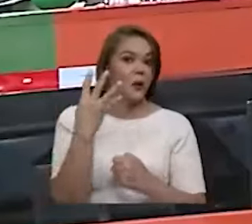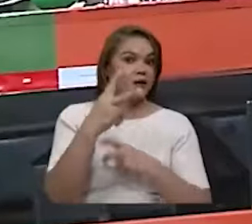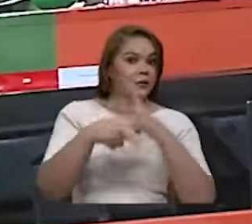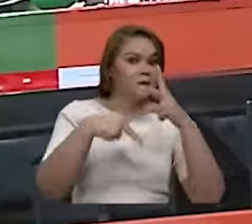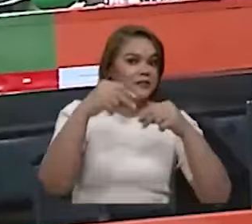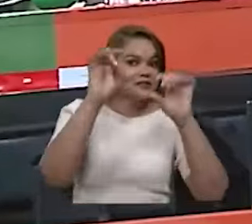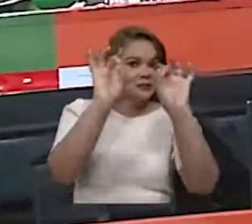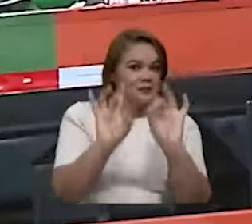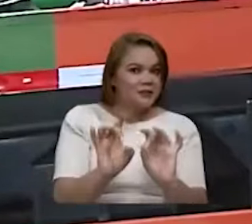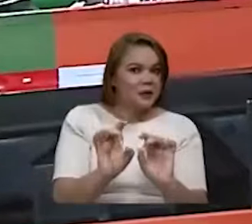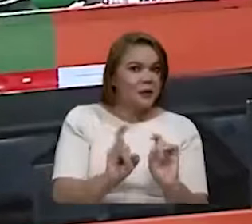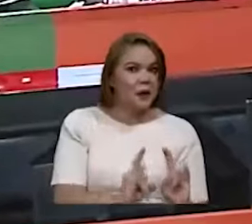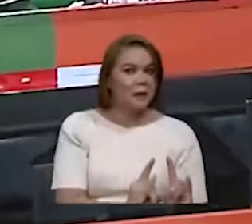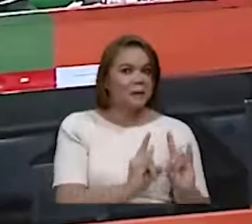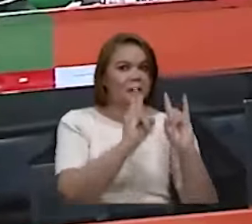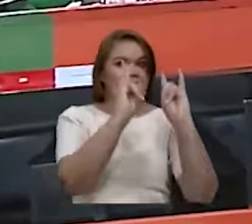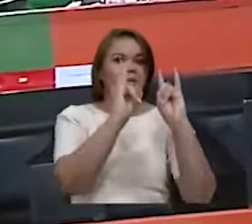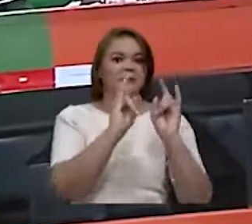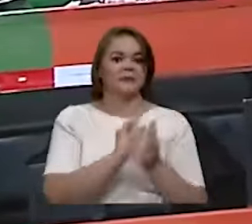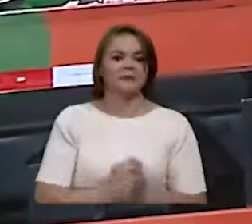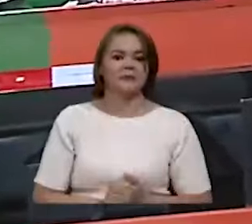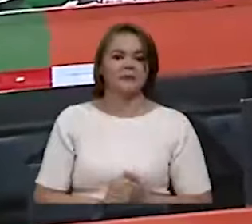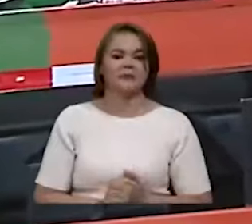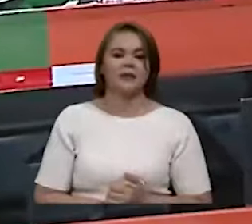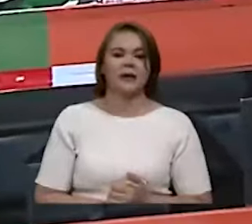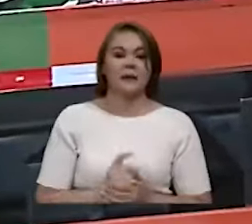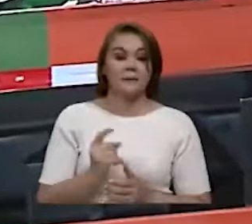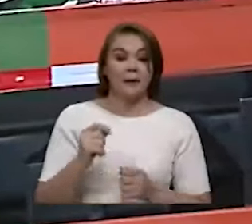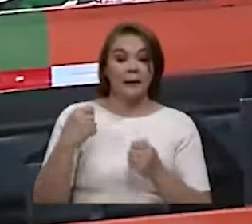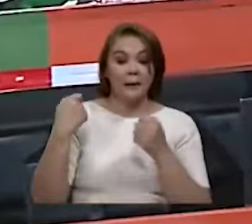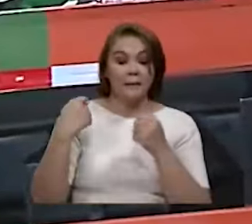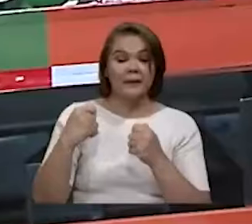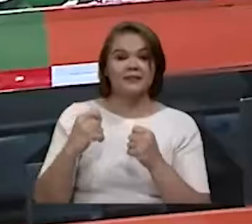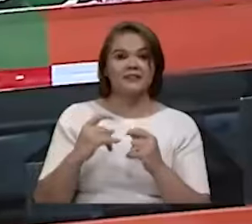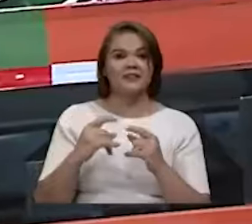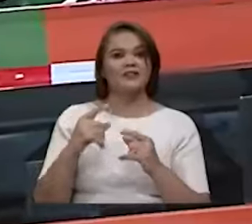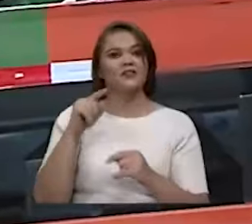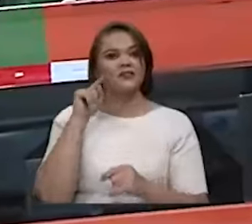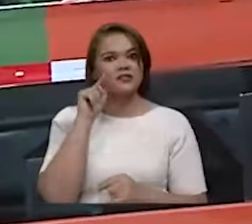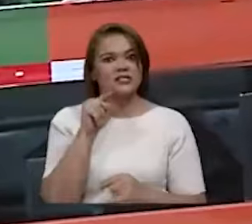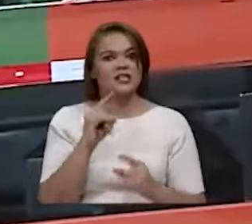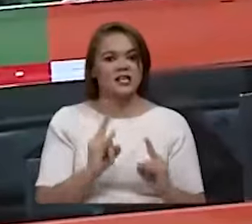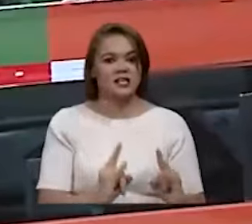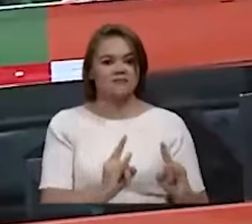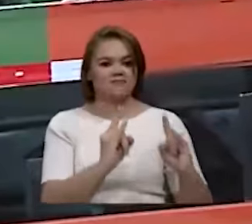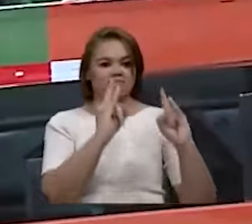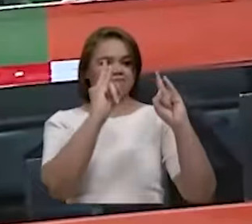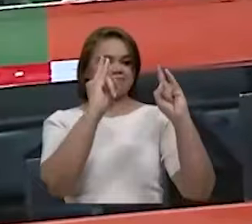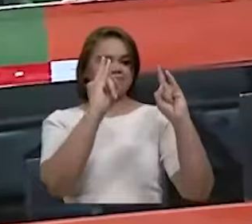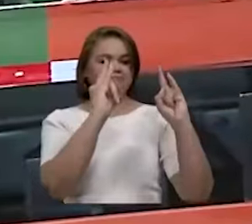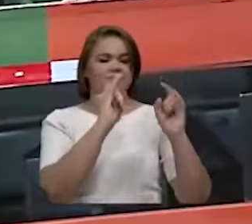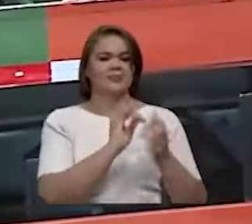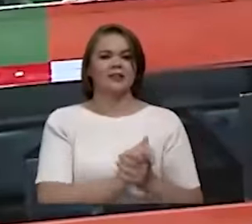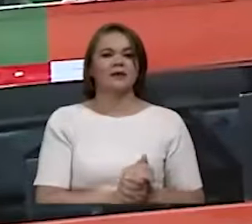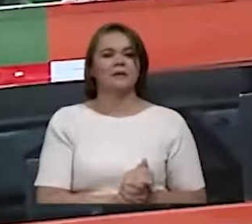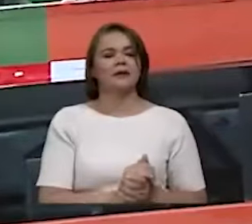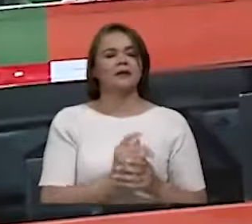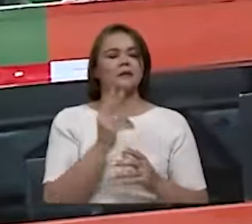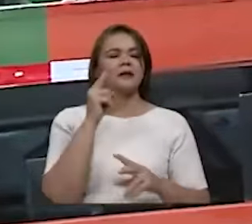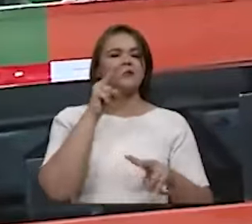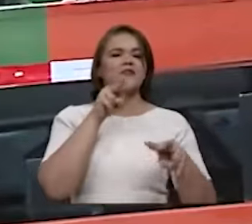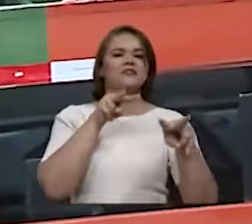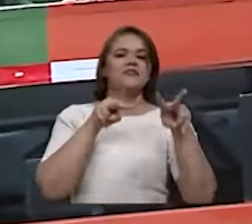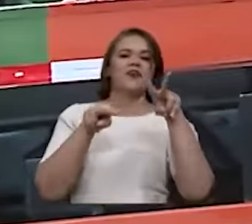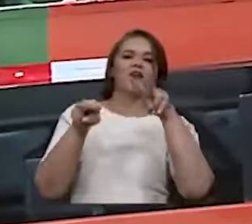só, essa imagem é ilustrativa, mas olha, imagina só você aqui da sacada da varanda do seu apartamento,